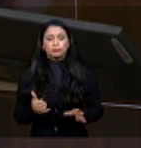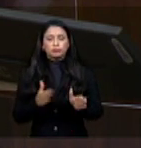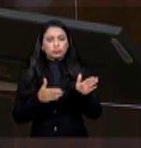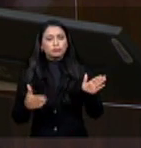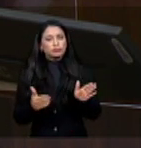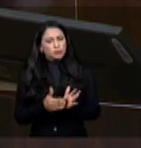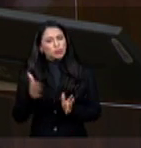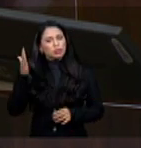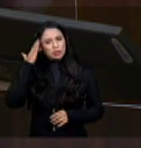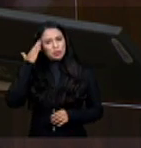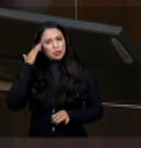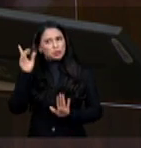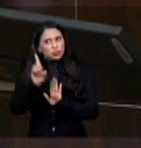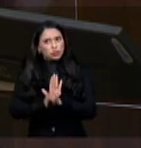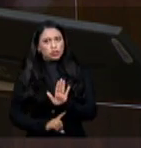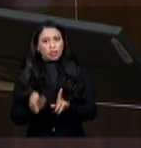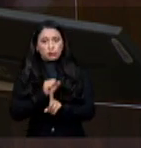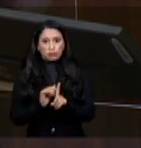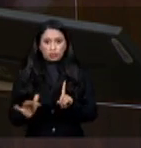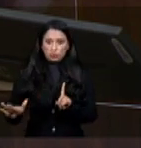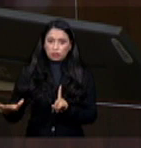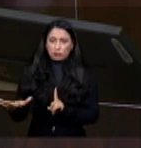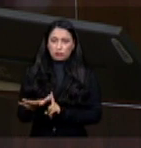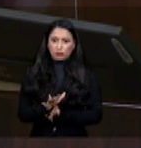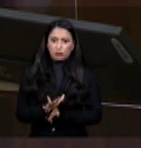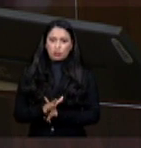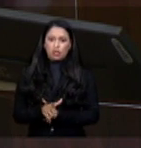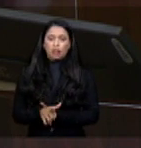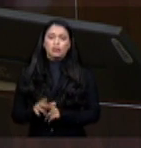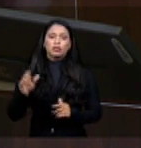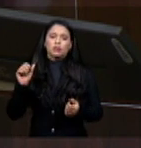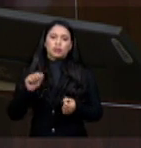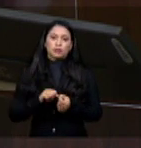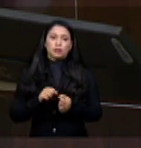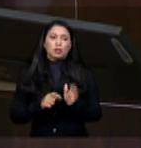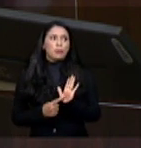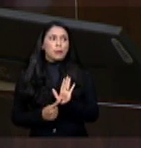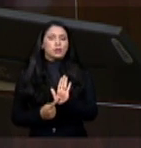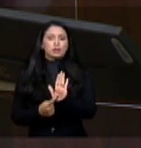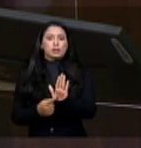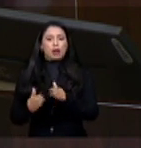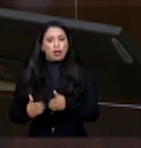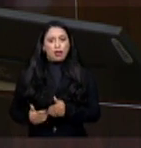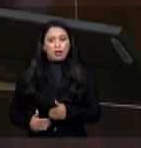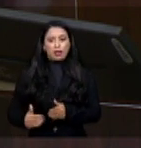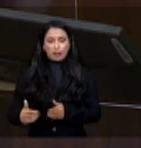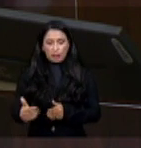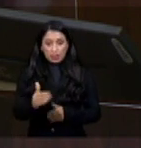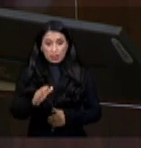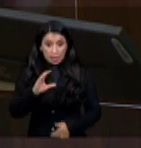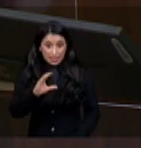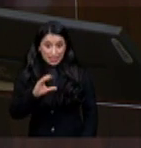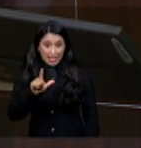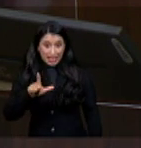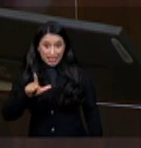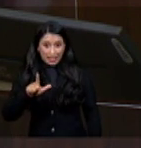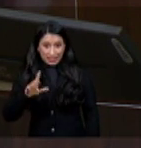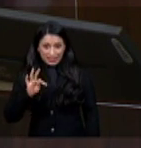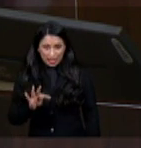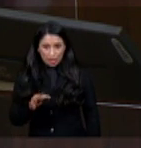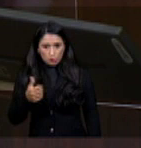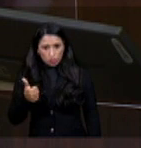todos sabemos que os direitos sociais como referi foram contemplados expressivamente a partir da edição da CLT em